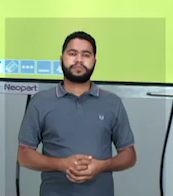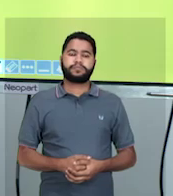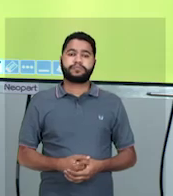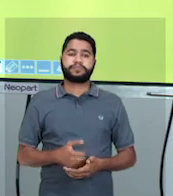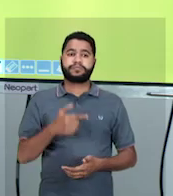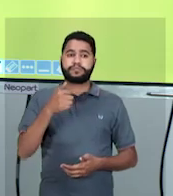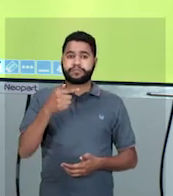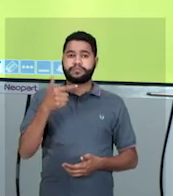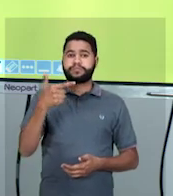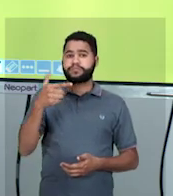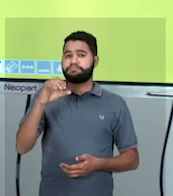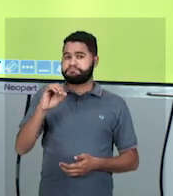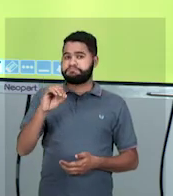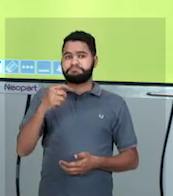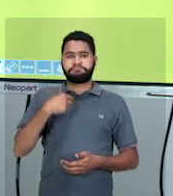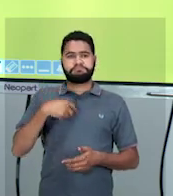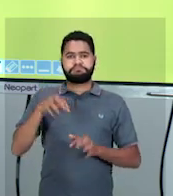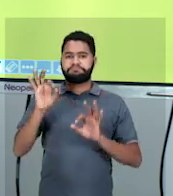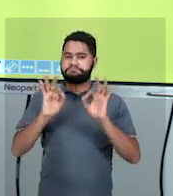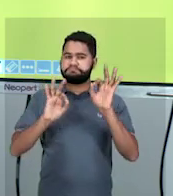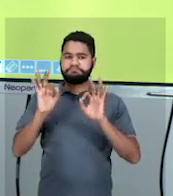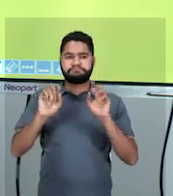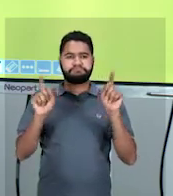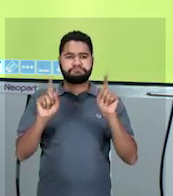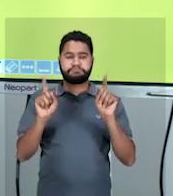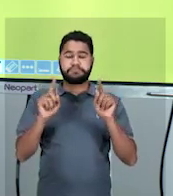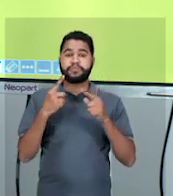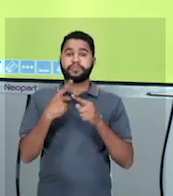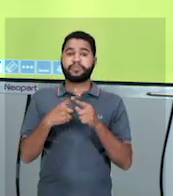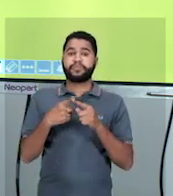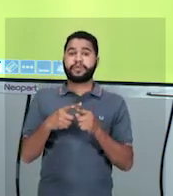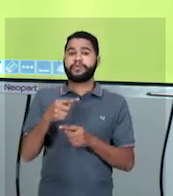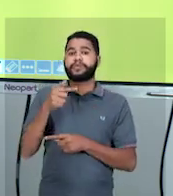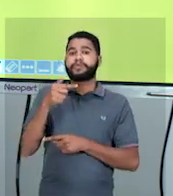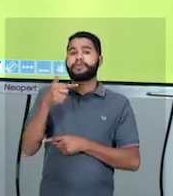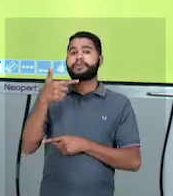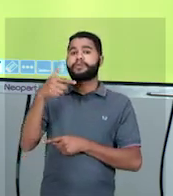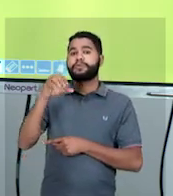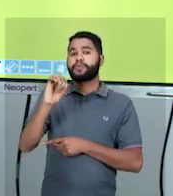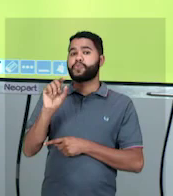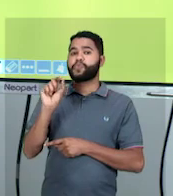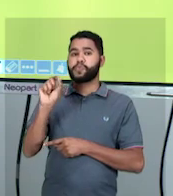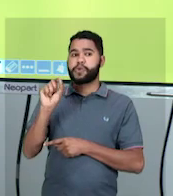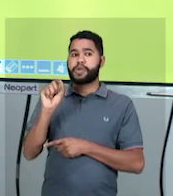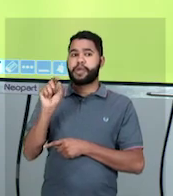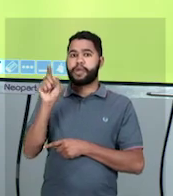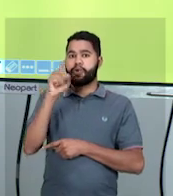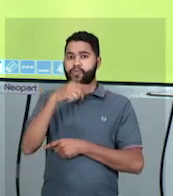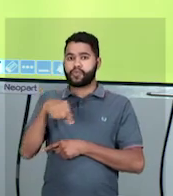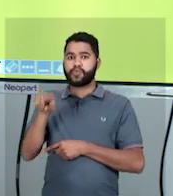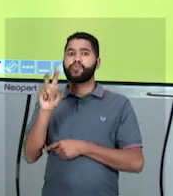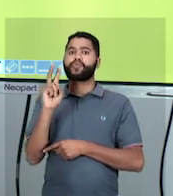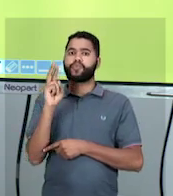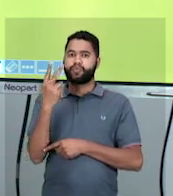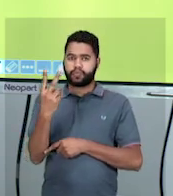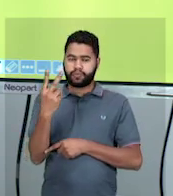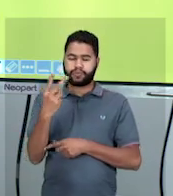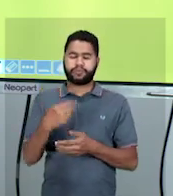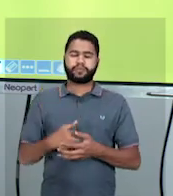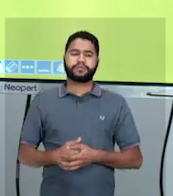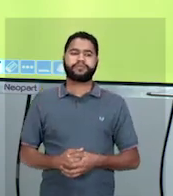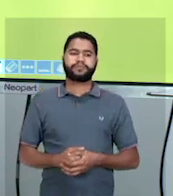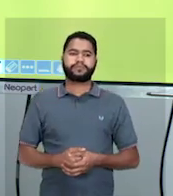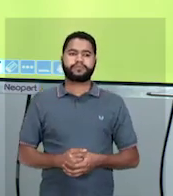o 720 também não não vou fazer porque 720 seria o quê duas voltas é isso uma volta